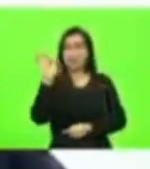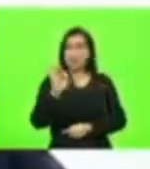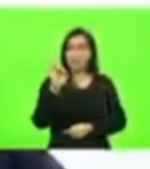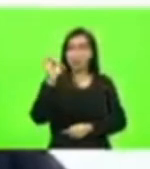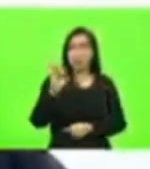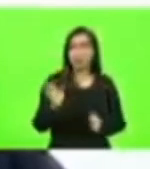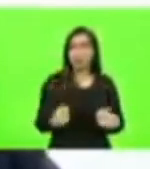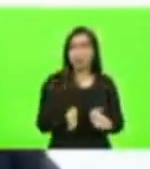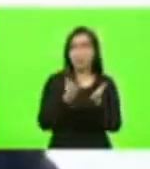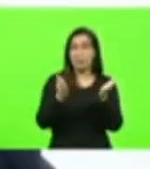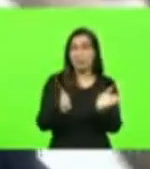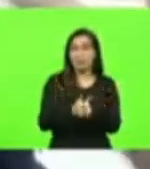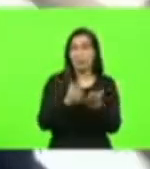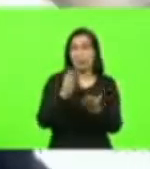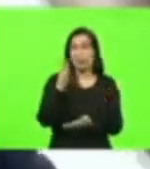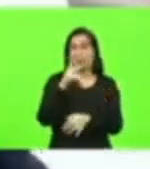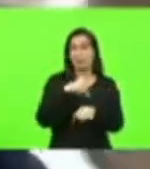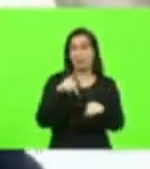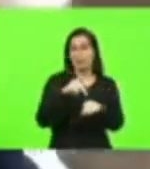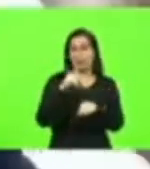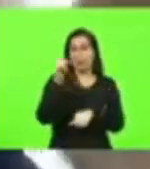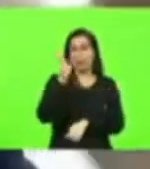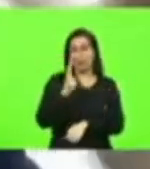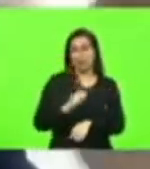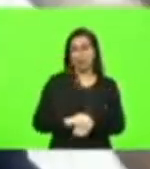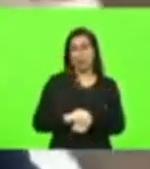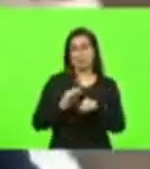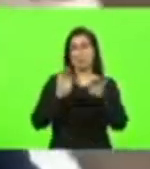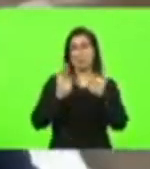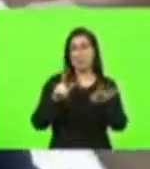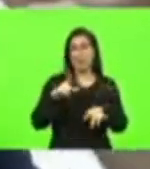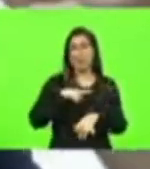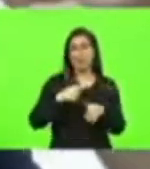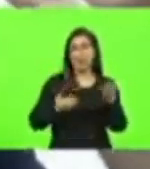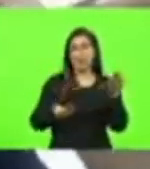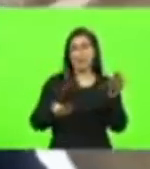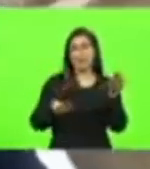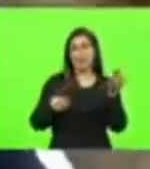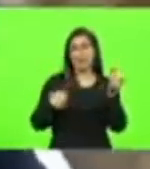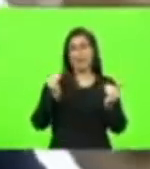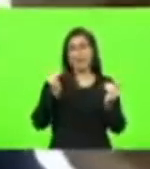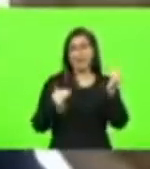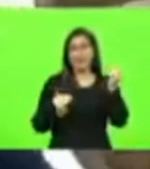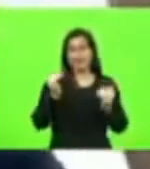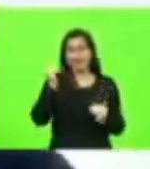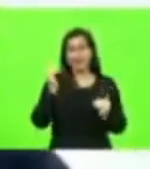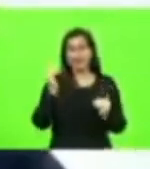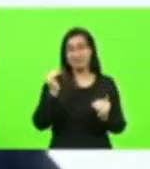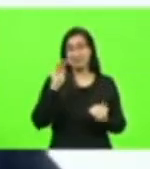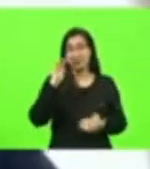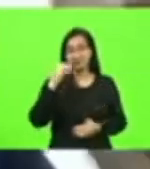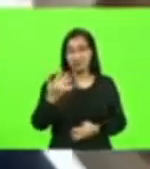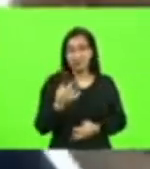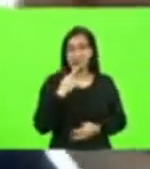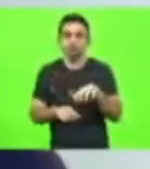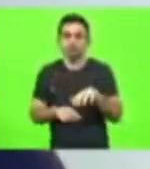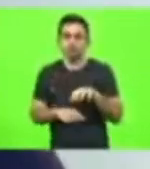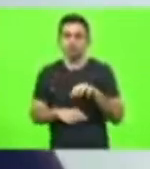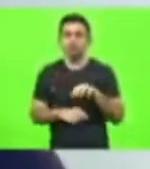A abordagem dos professores em sala de aula sobre esse conteúdo foi outro tema discutido na audiência